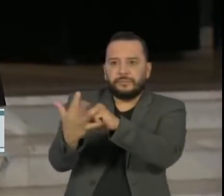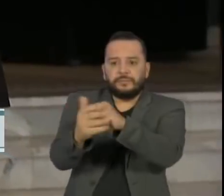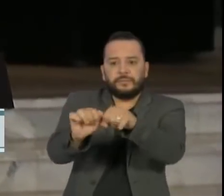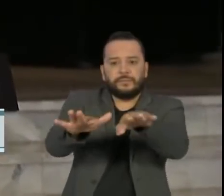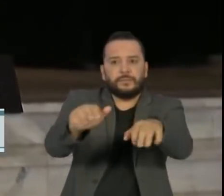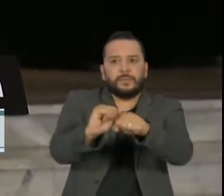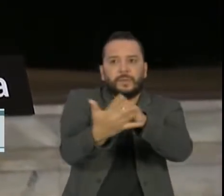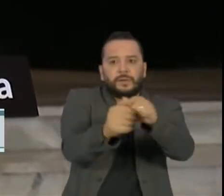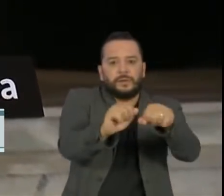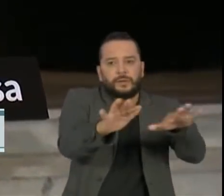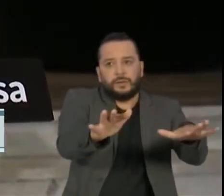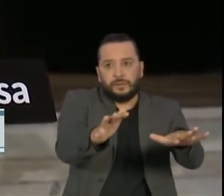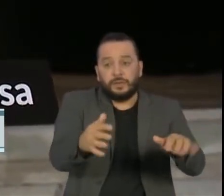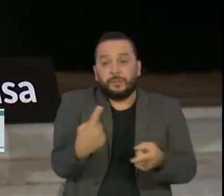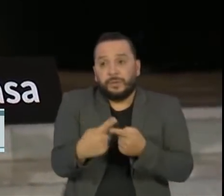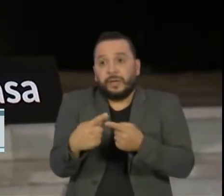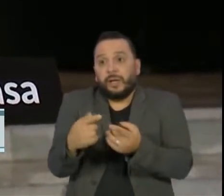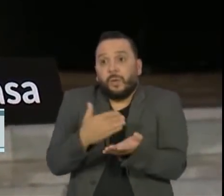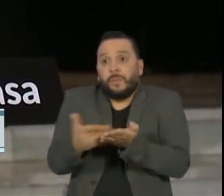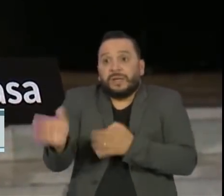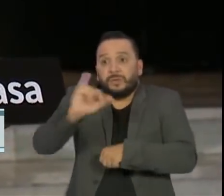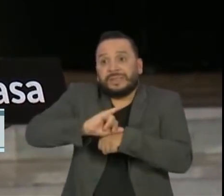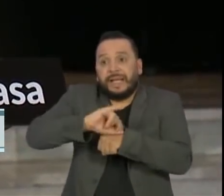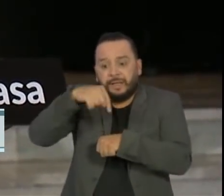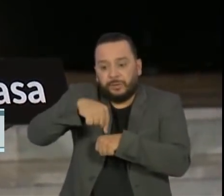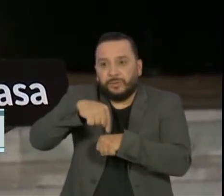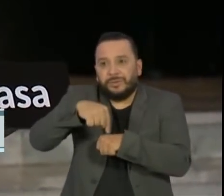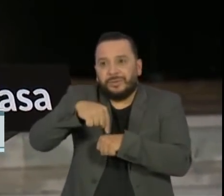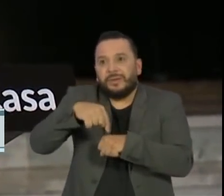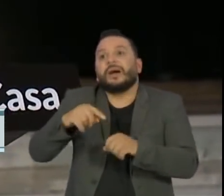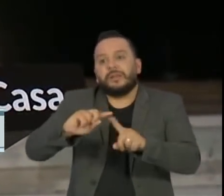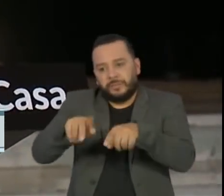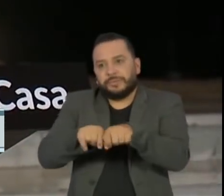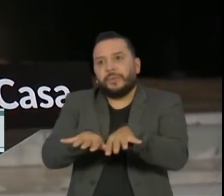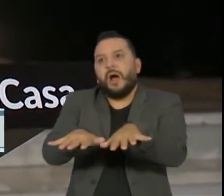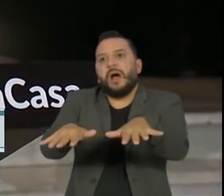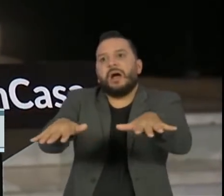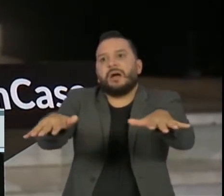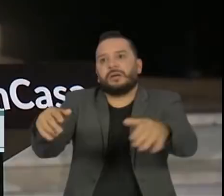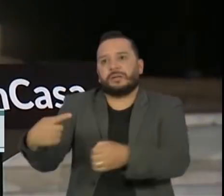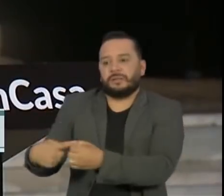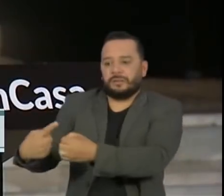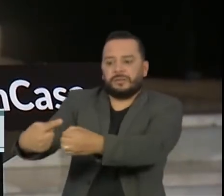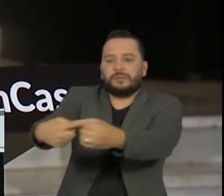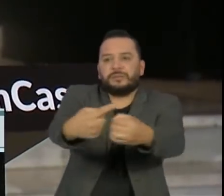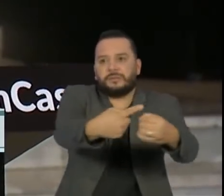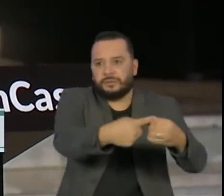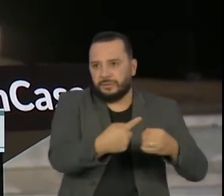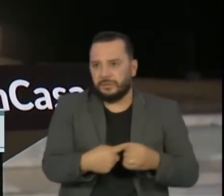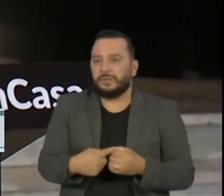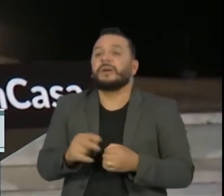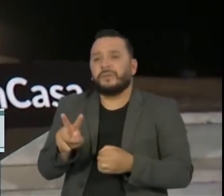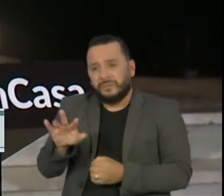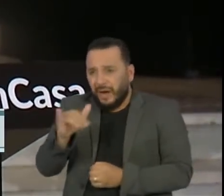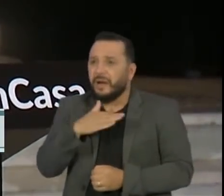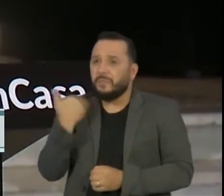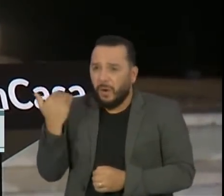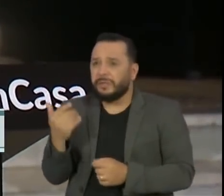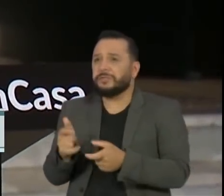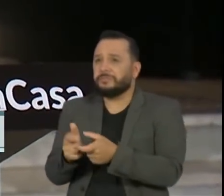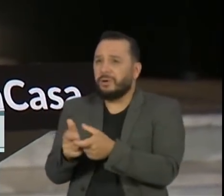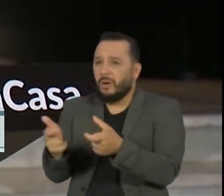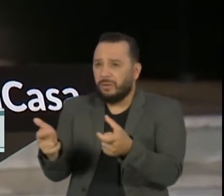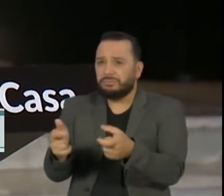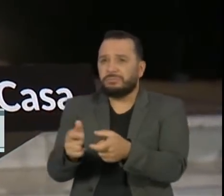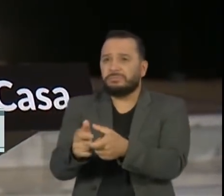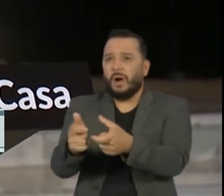por essa distribuição maior nos municípios, nas regiões, mesmo e esse número não chega